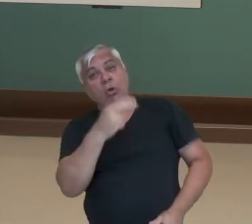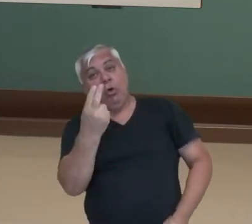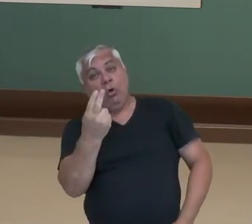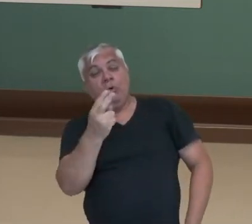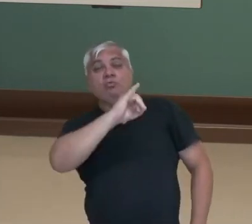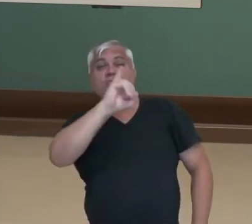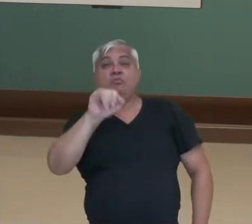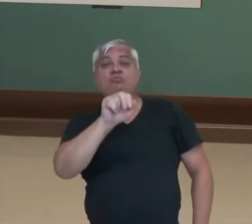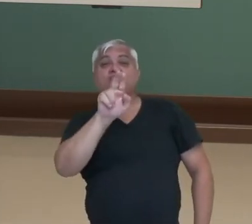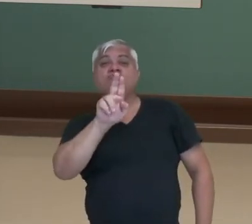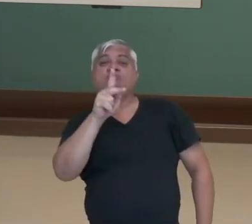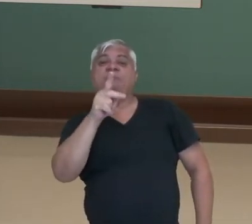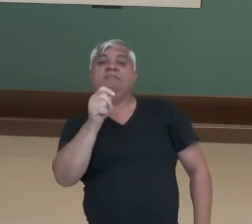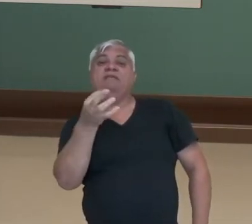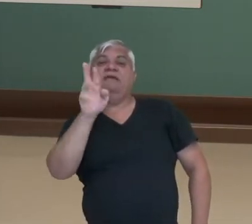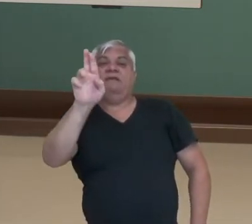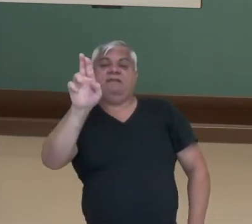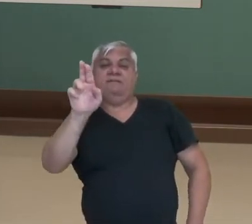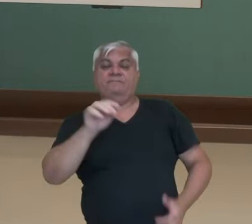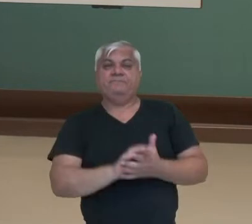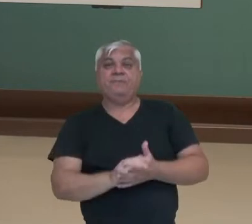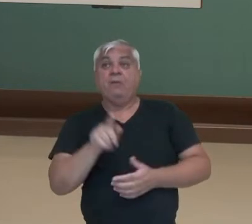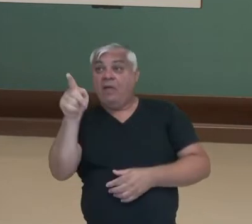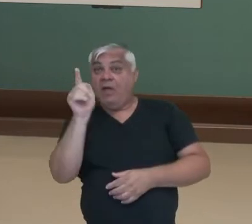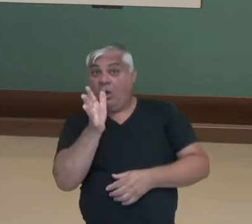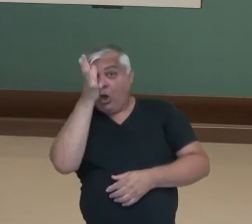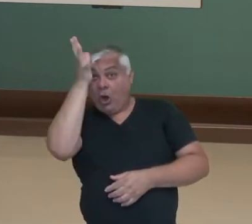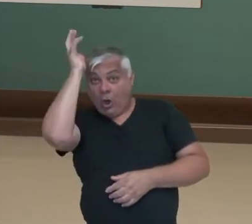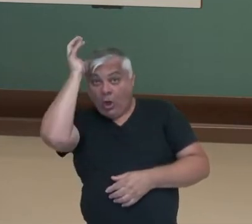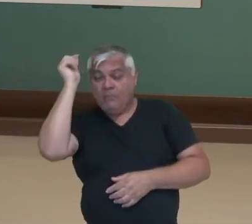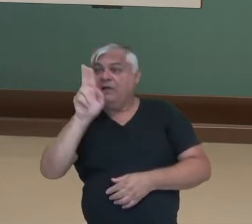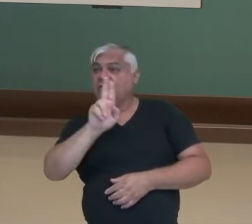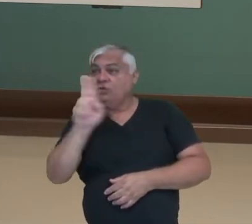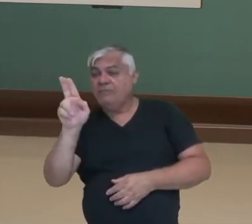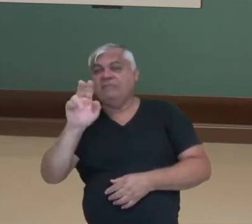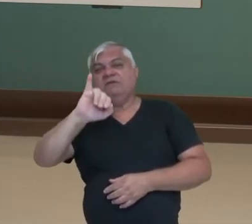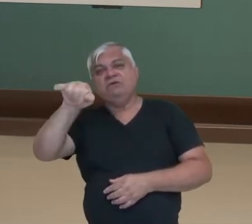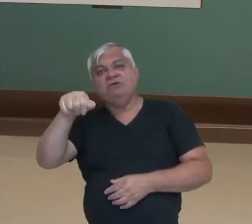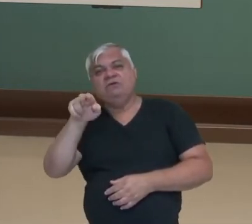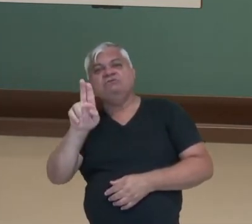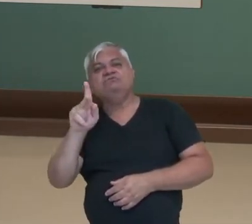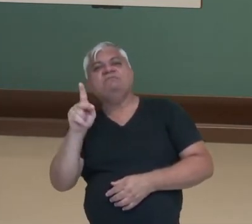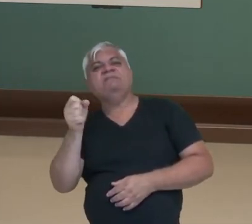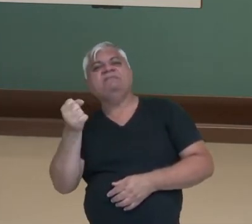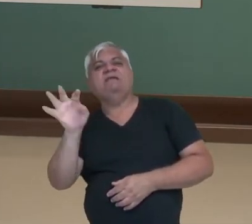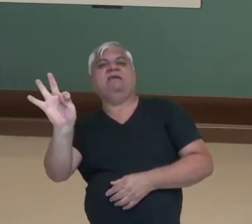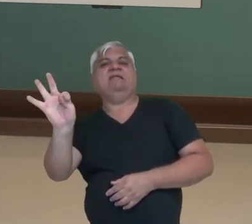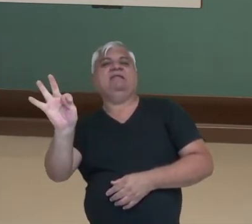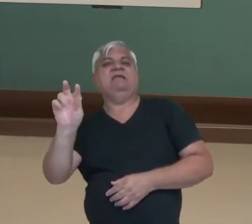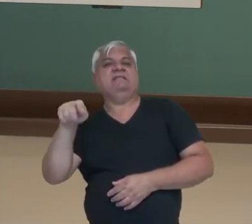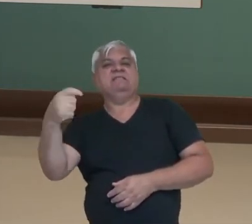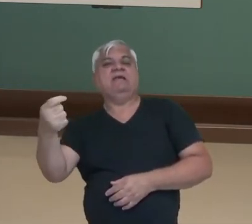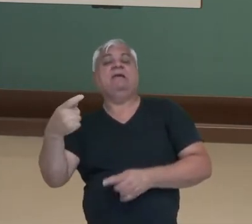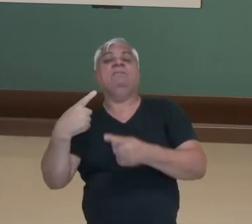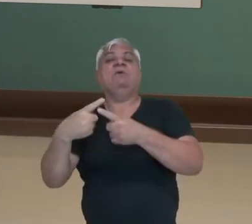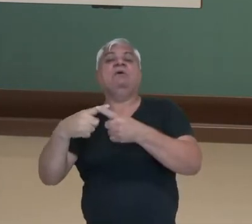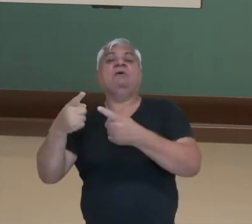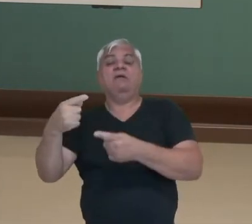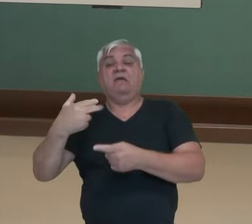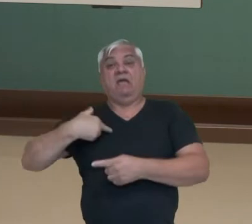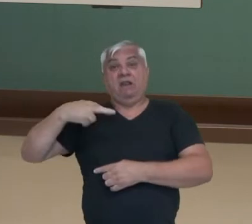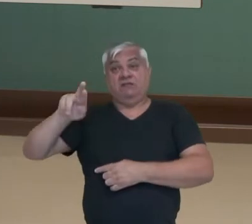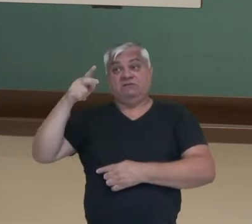dúvida, professor? Porque os romanos, né, chamavam eles de Júpiter, pegaram a simbologia, pegaram a